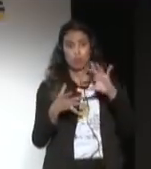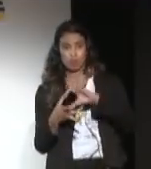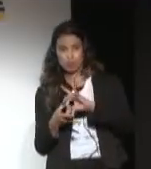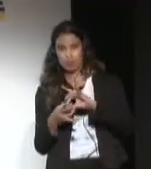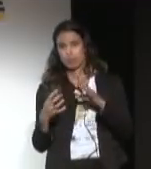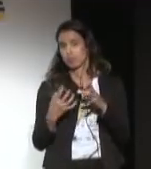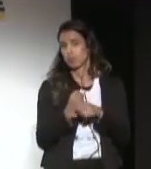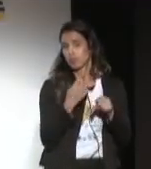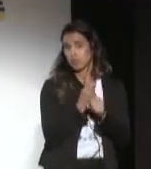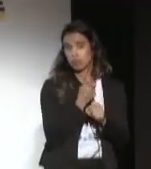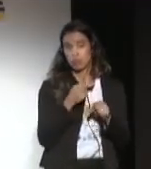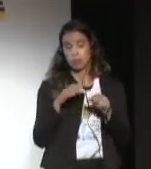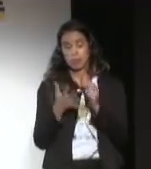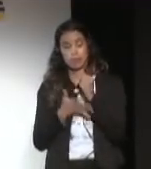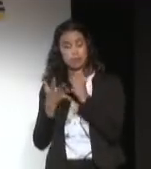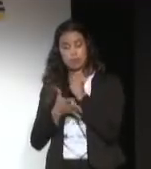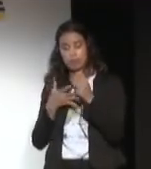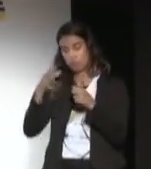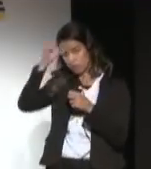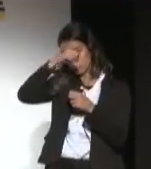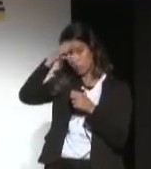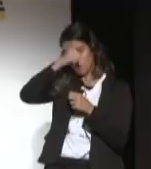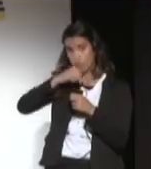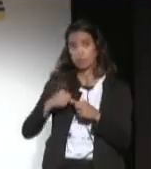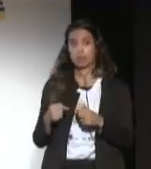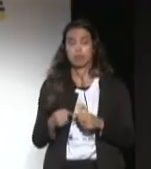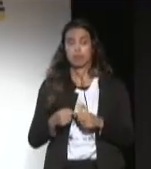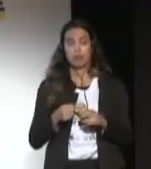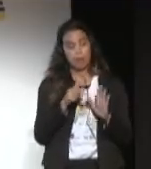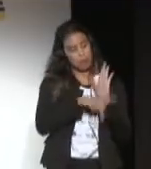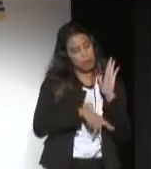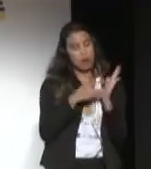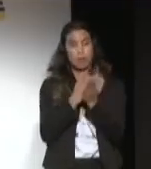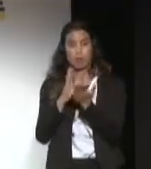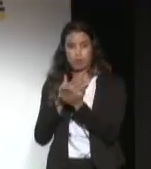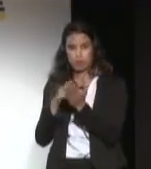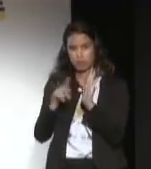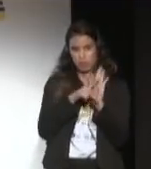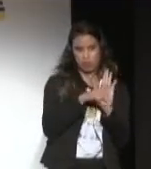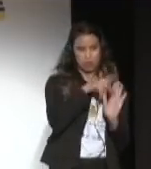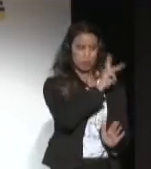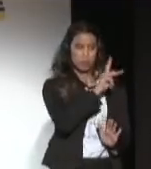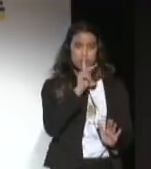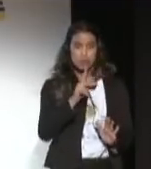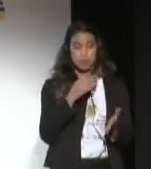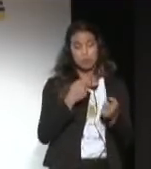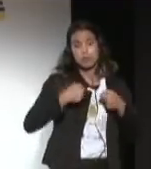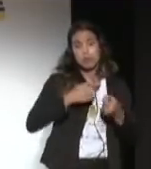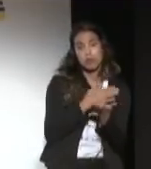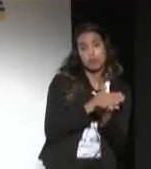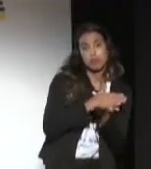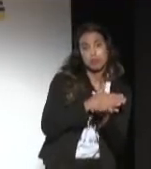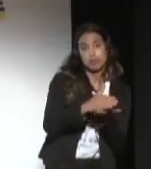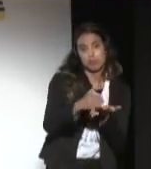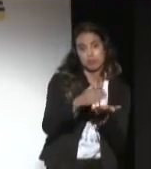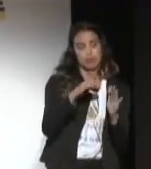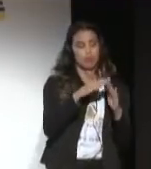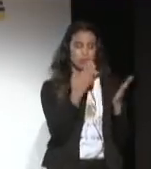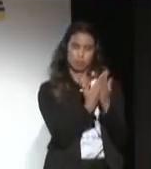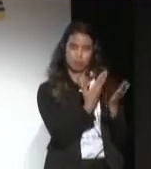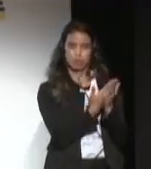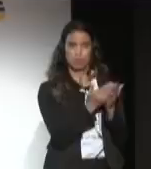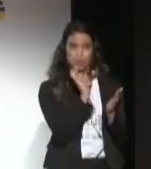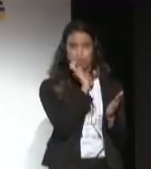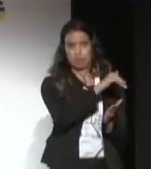equitativos e baseados nos padrões para aprendizagem. Isso quer dizer que alguns programas para professores precisam começar nas